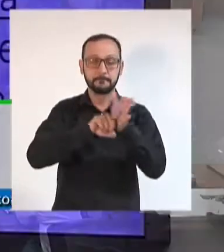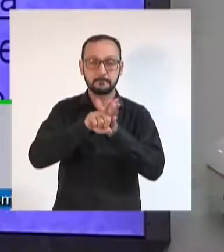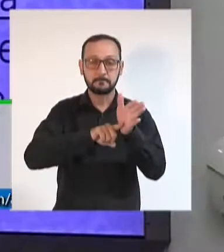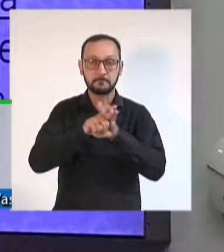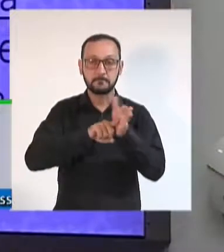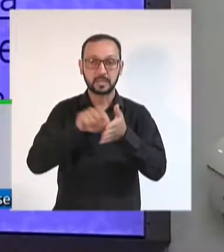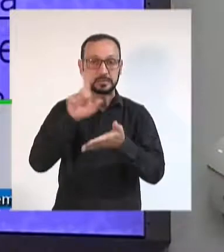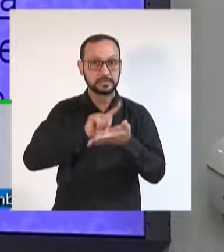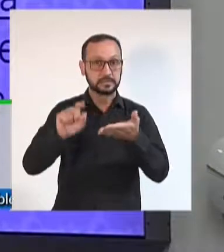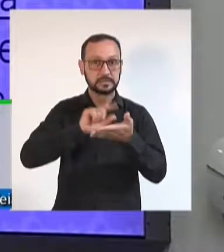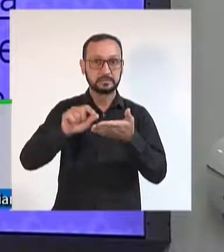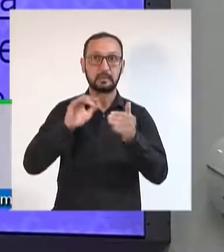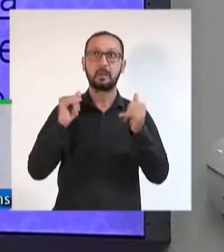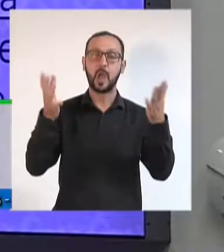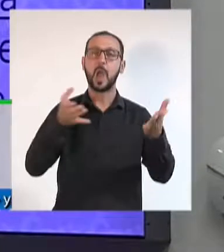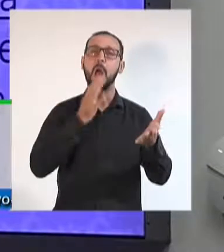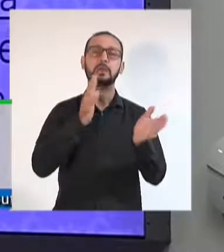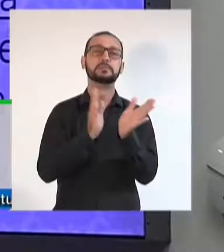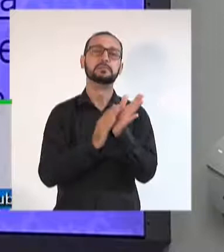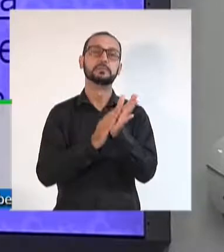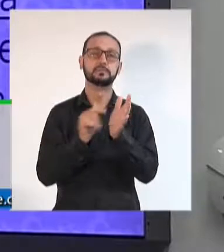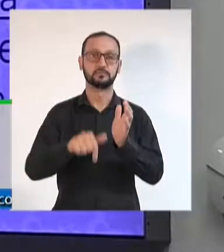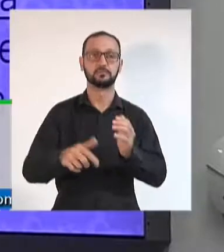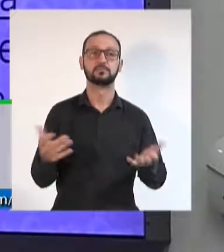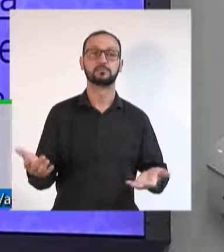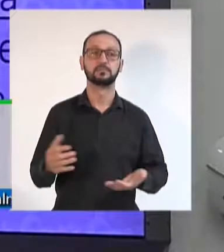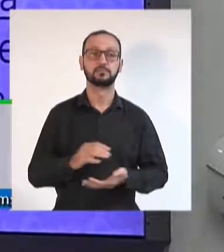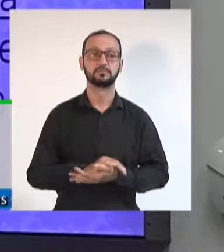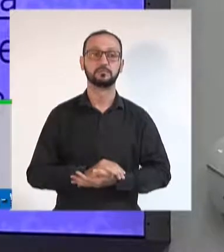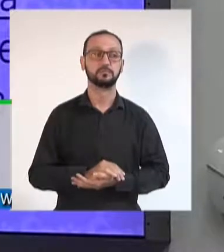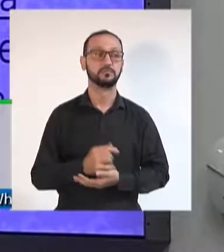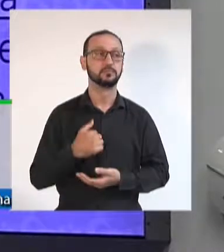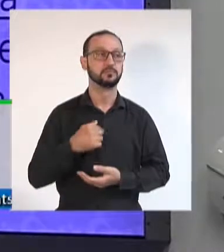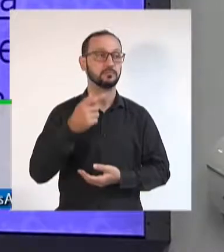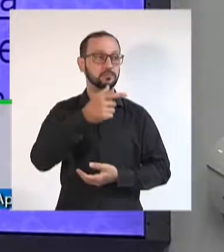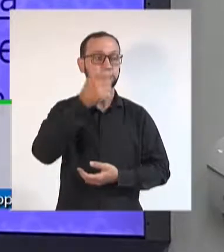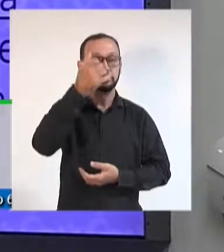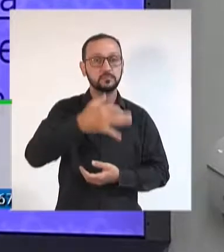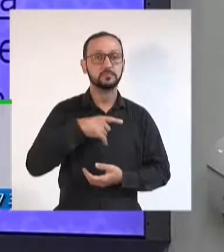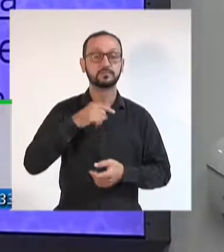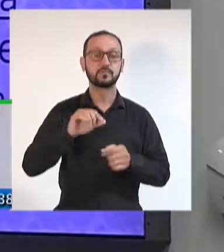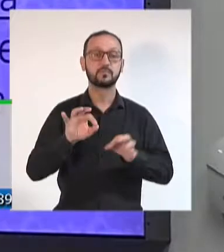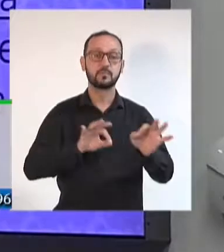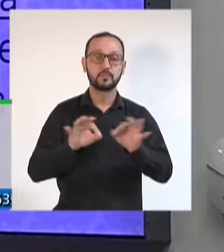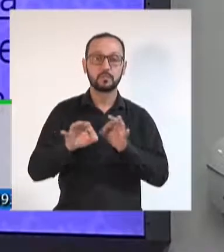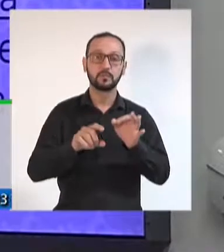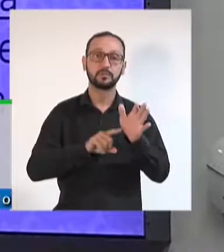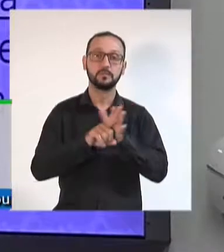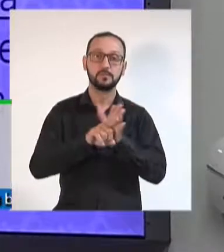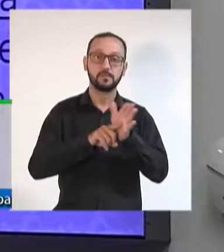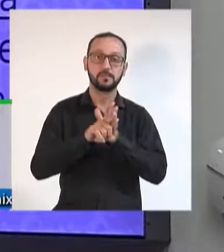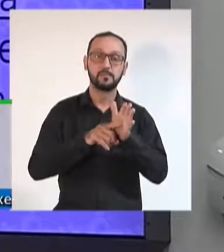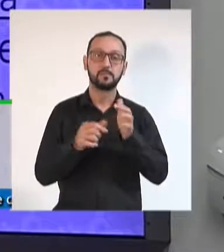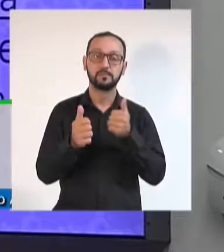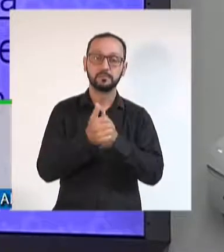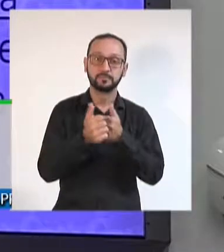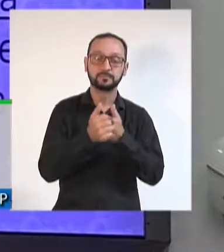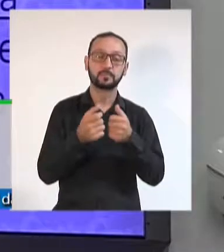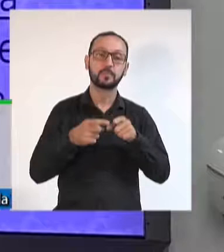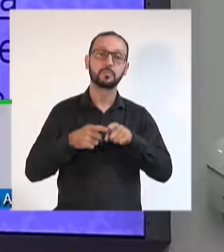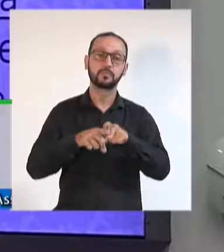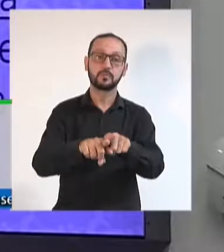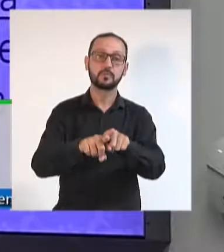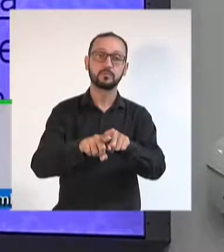reconhecidos internacionalmente. Aqui, especificamente, nós estamos falando de fazer trabalhos de proximidades, de